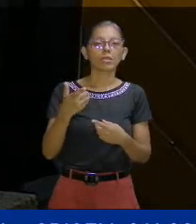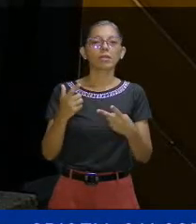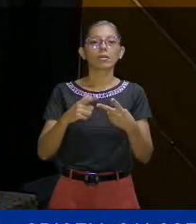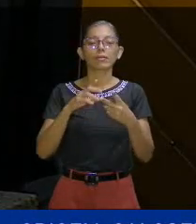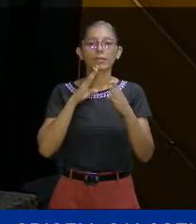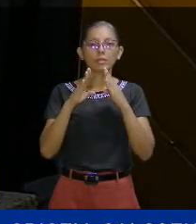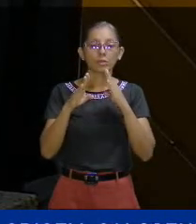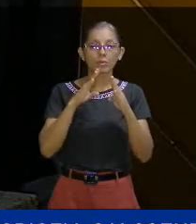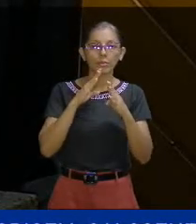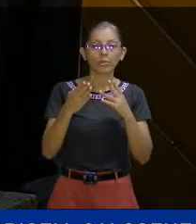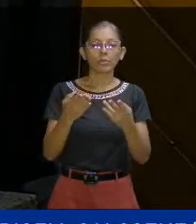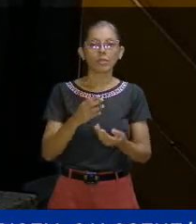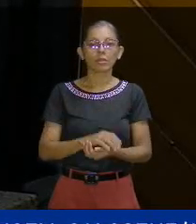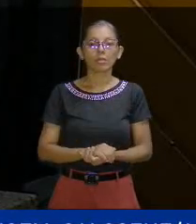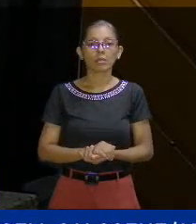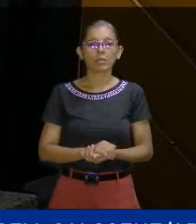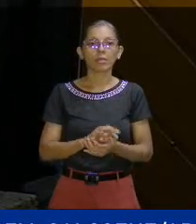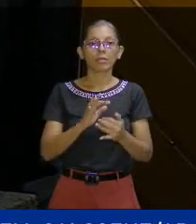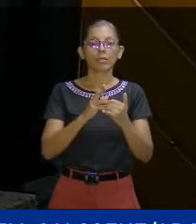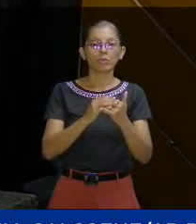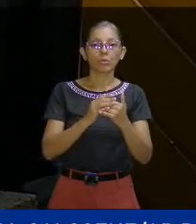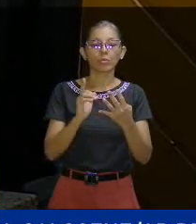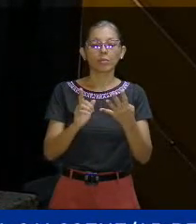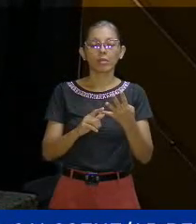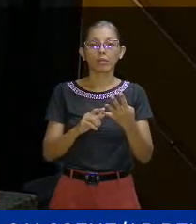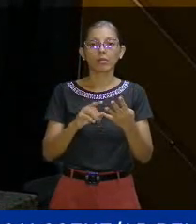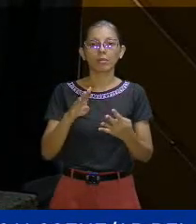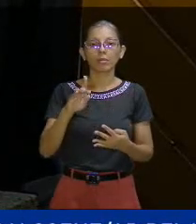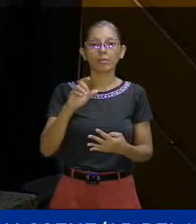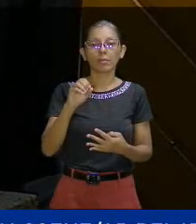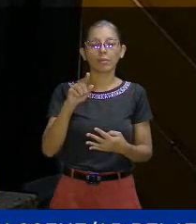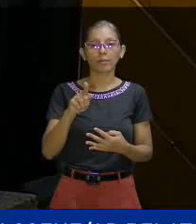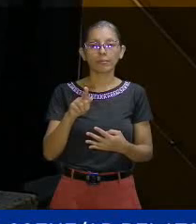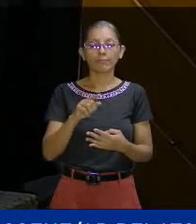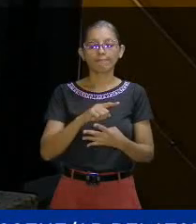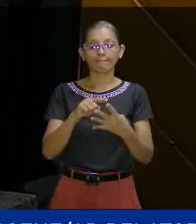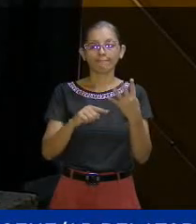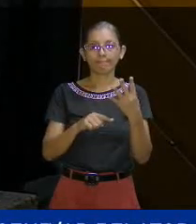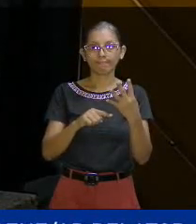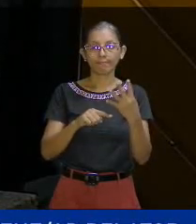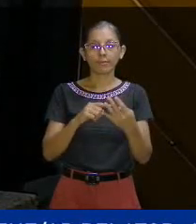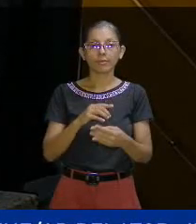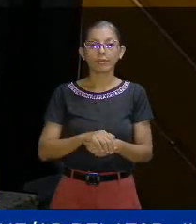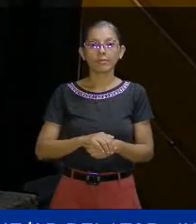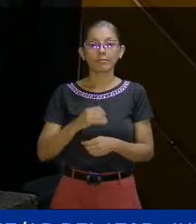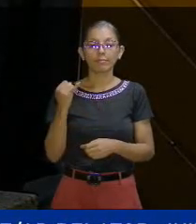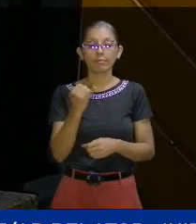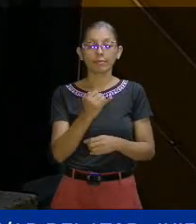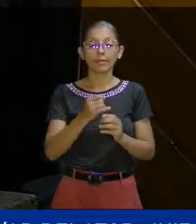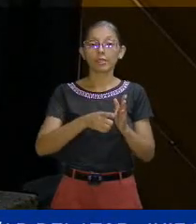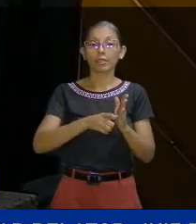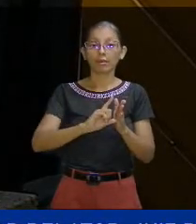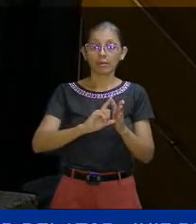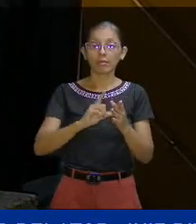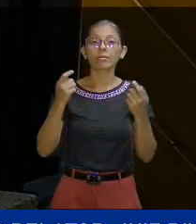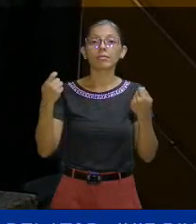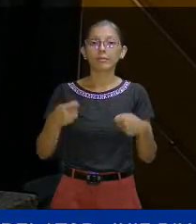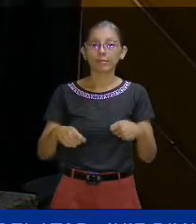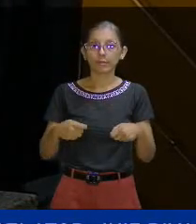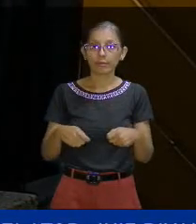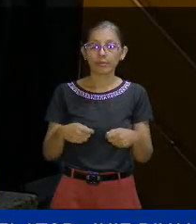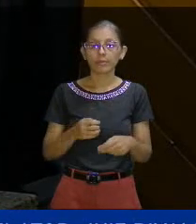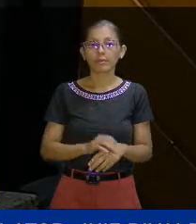blog, até antevéspera das eleições, em 4/10/2024, configurando 4